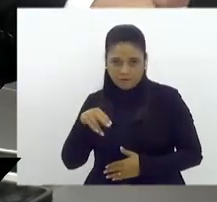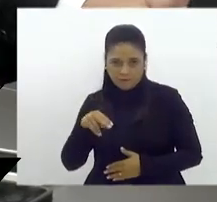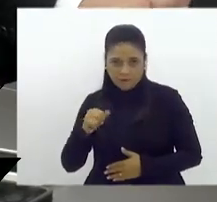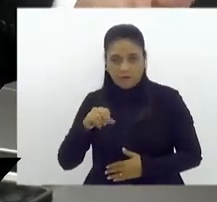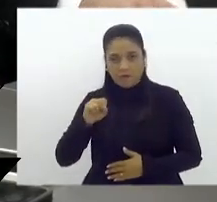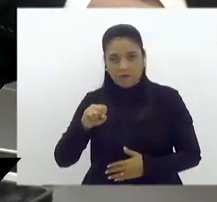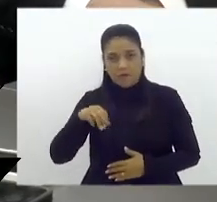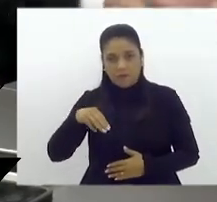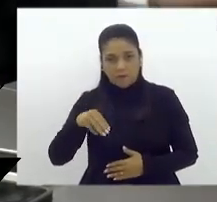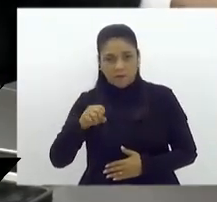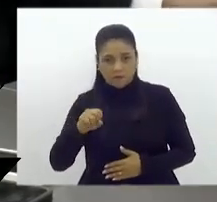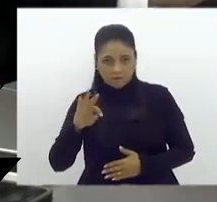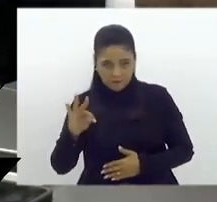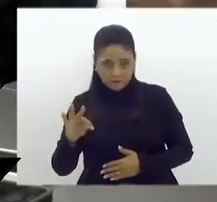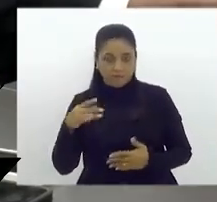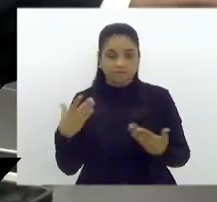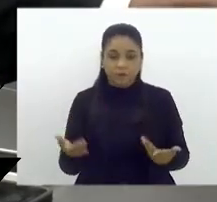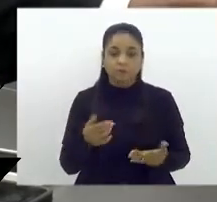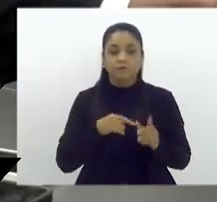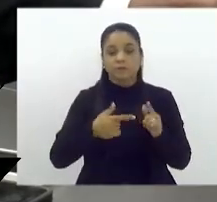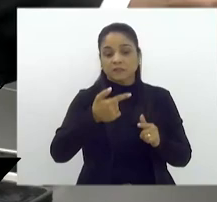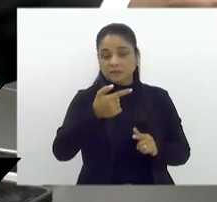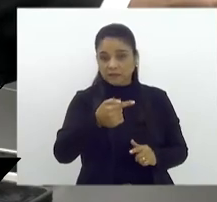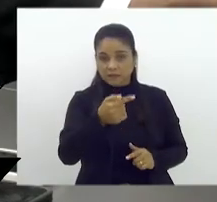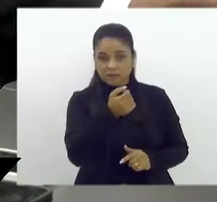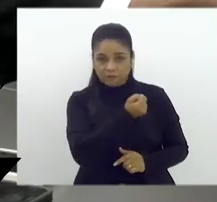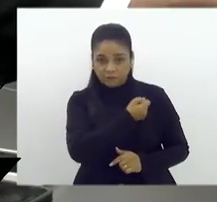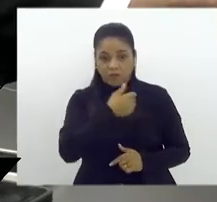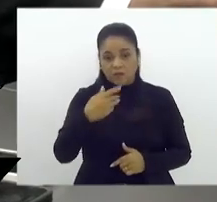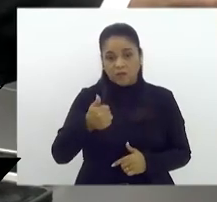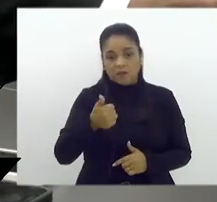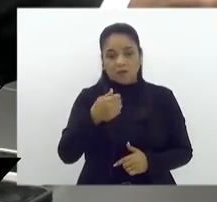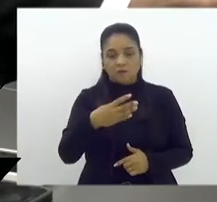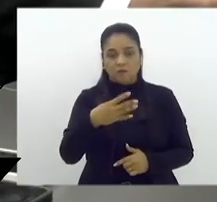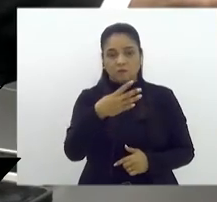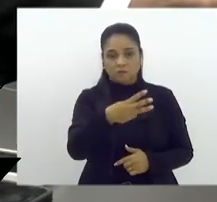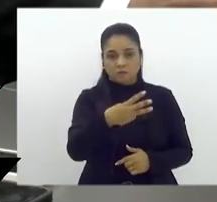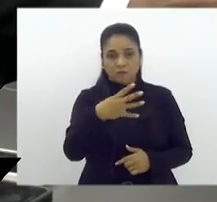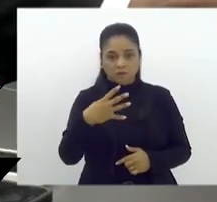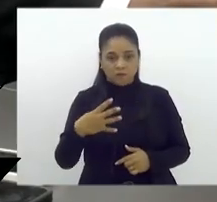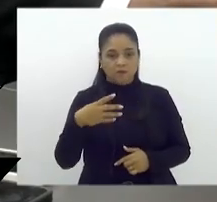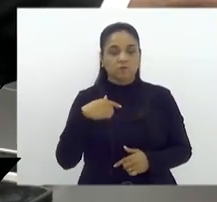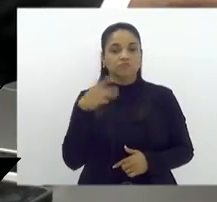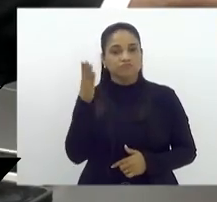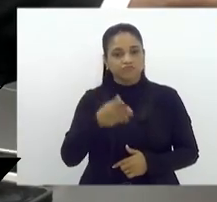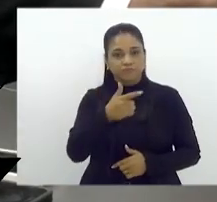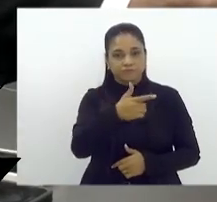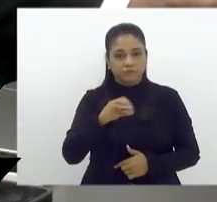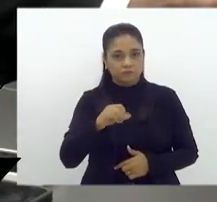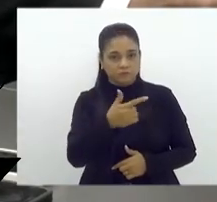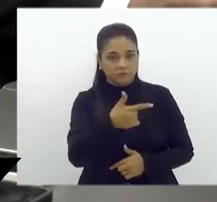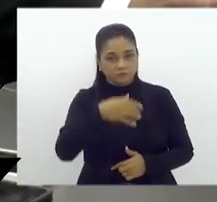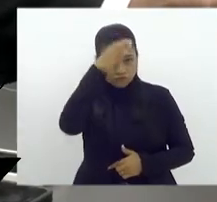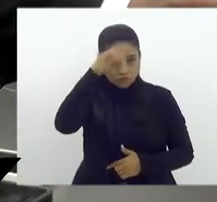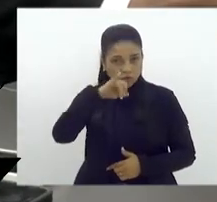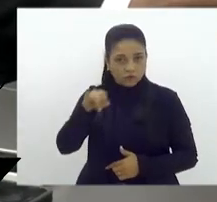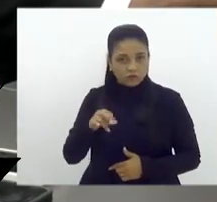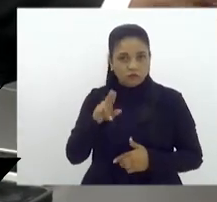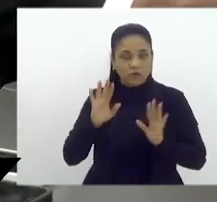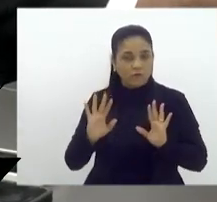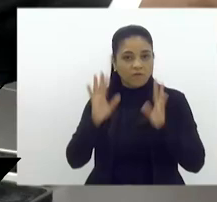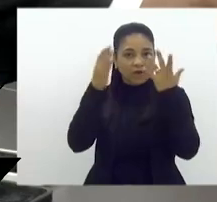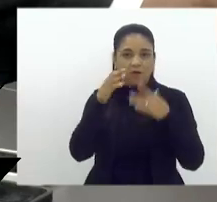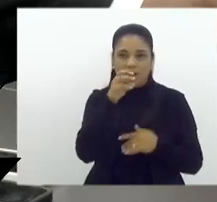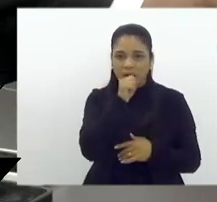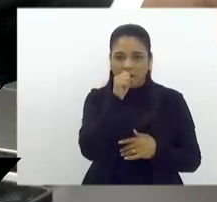Do relator, desculpa. 7 da pauta, o PL 1434 de 23, de autoria da deputada Tia Ju, que declara a Festa da